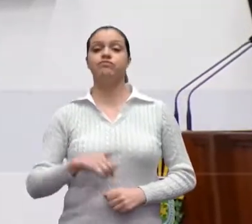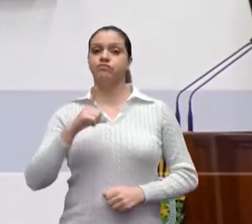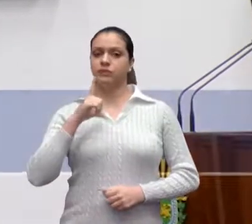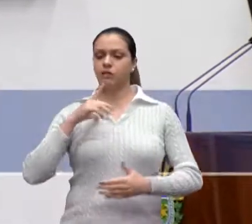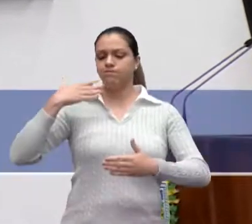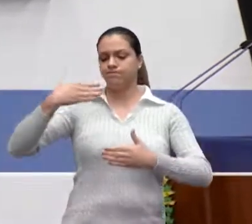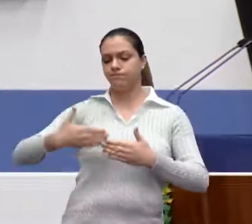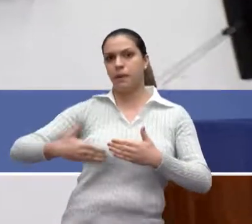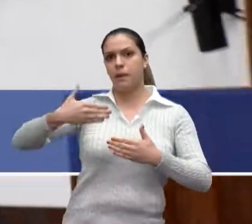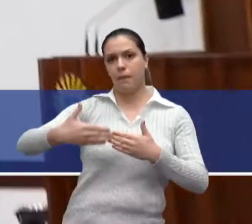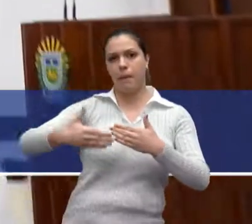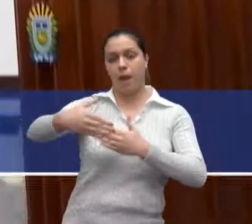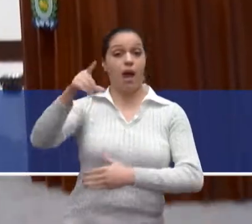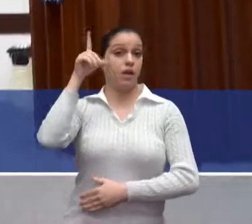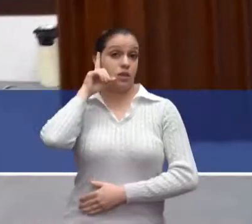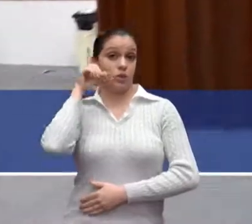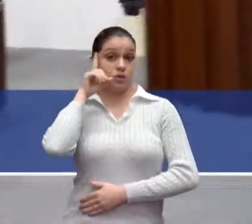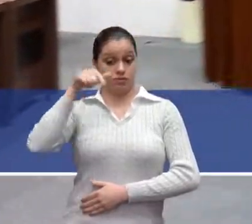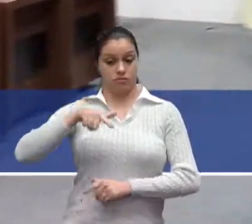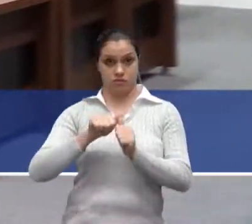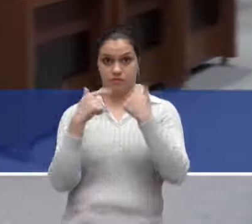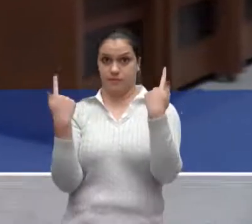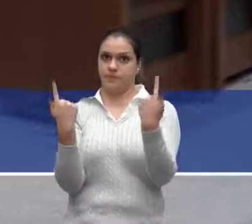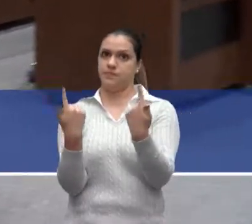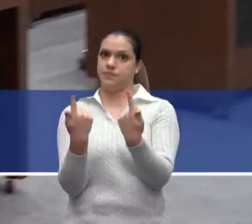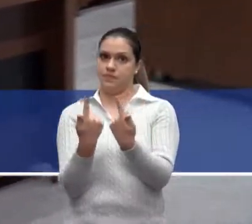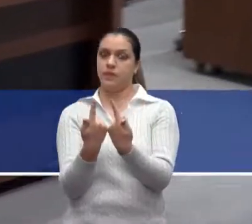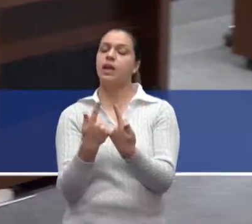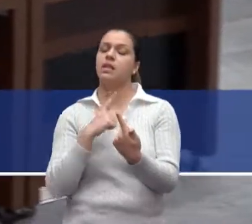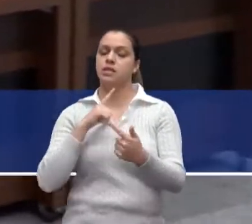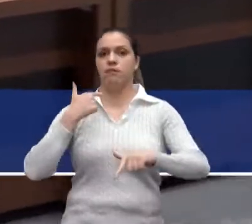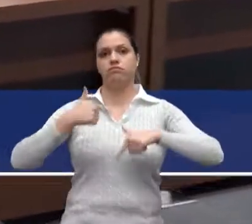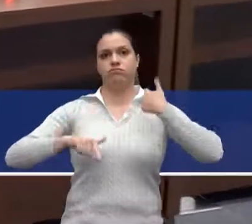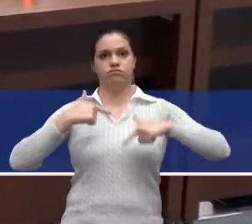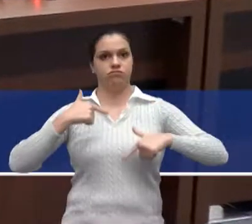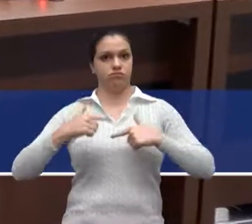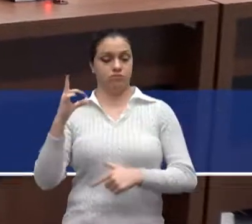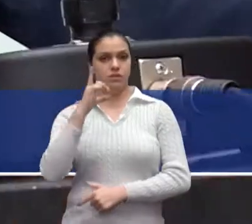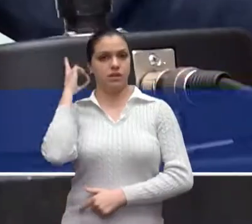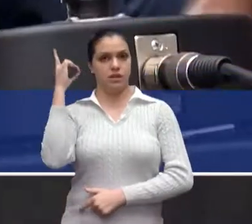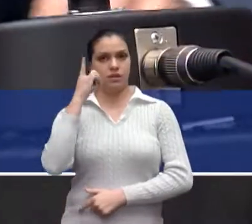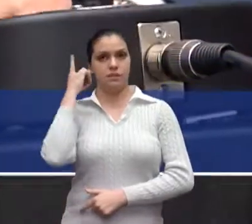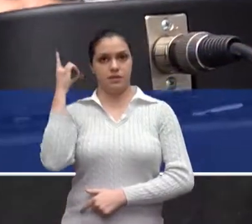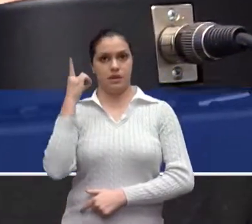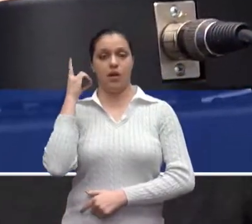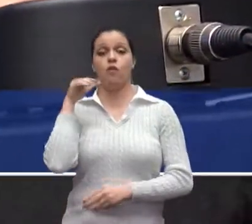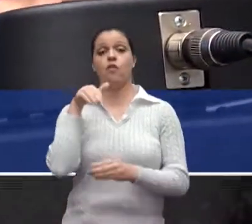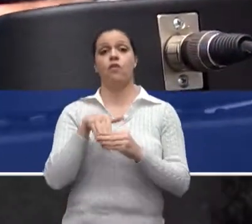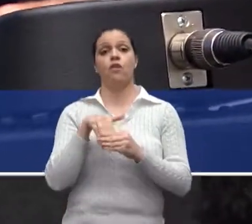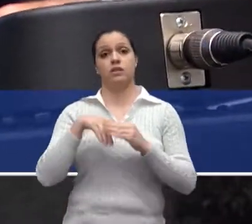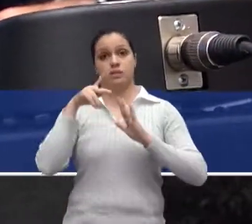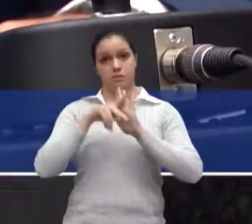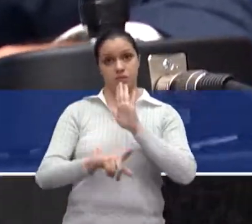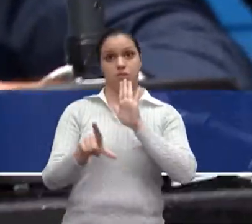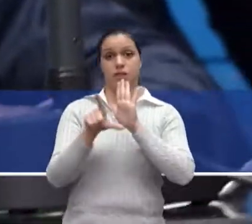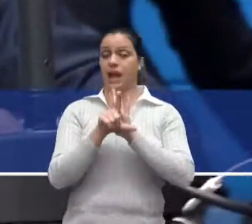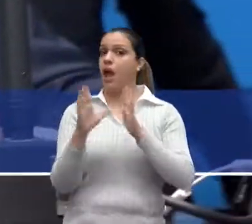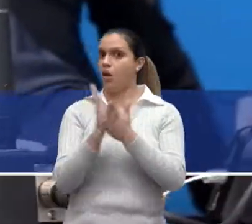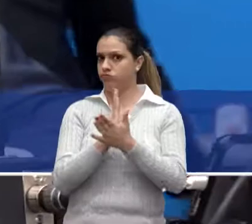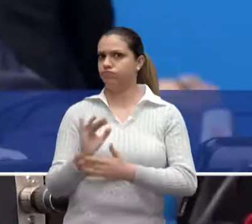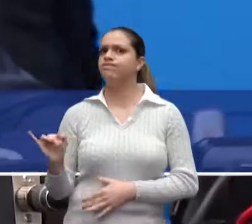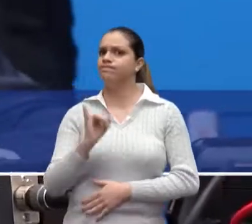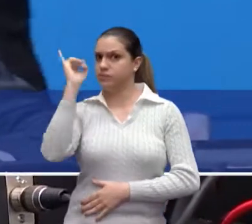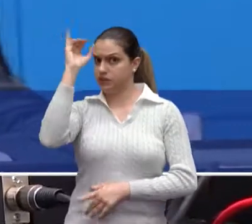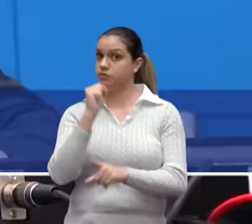Aos poucos, a rotina da Assembleia Legislativa é retomada a partir das atividades parlamentares que culminam na votação